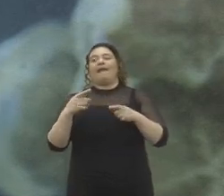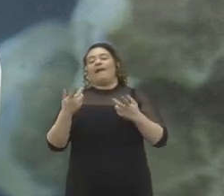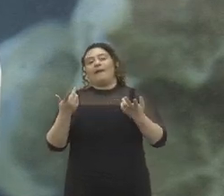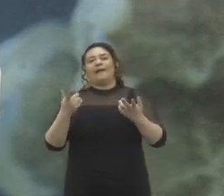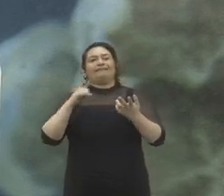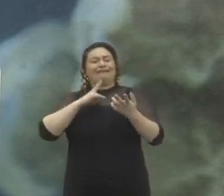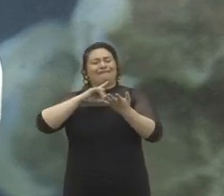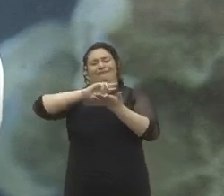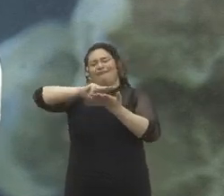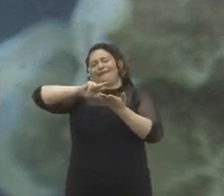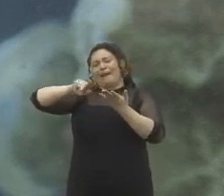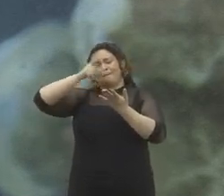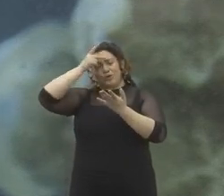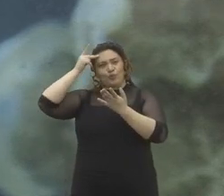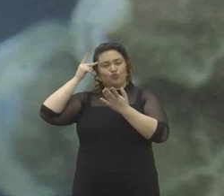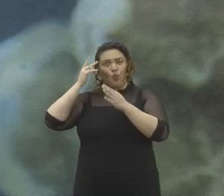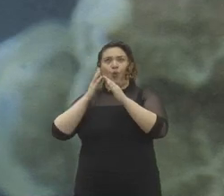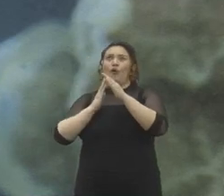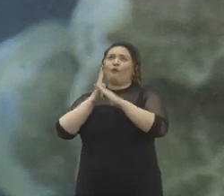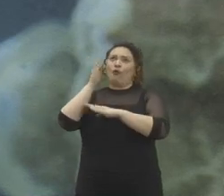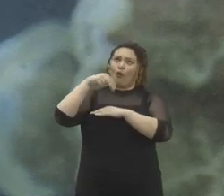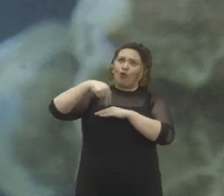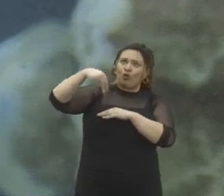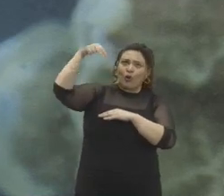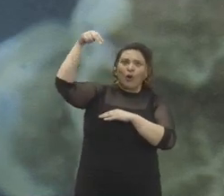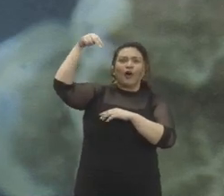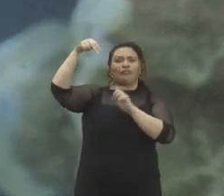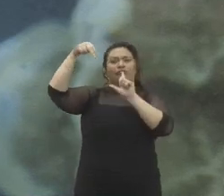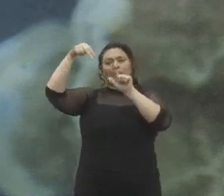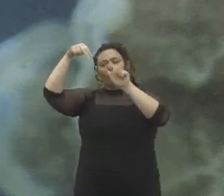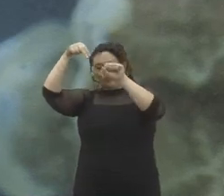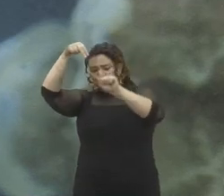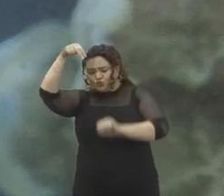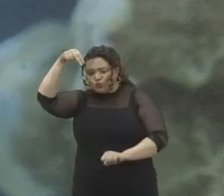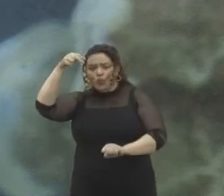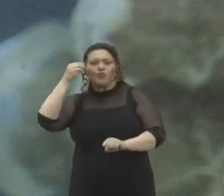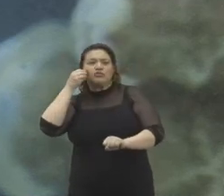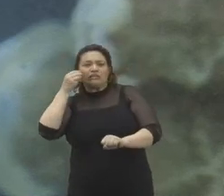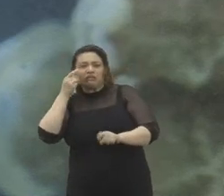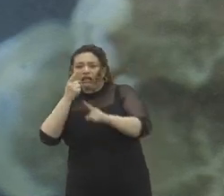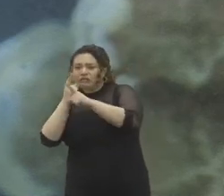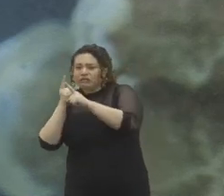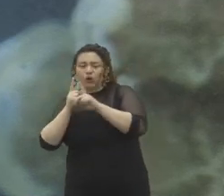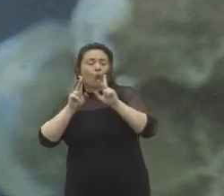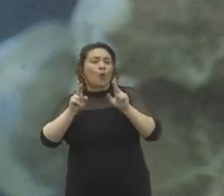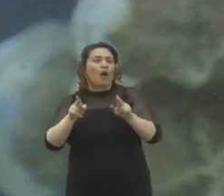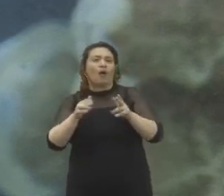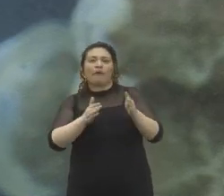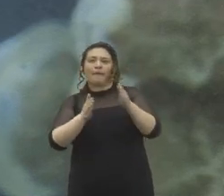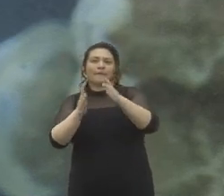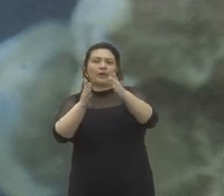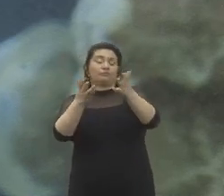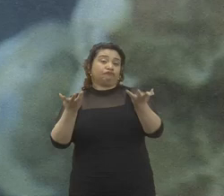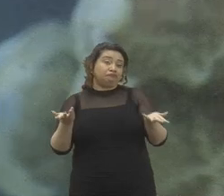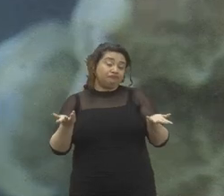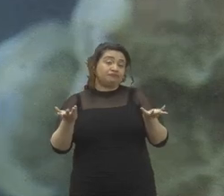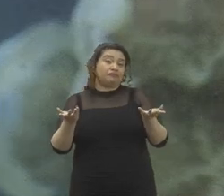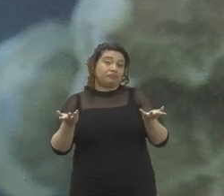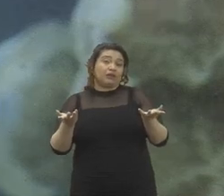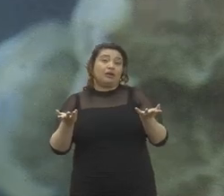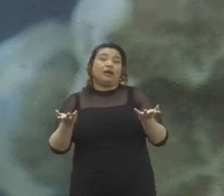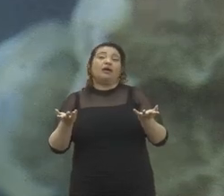e muita gente que foi pro norte depois foi pro sul para tentar repetir como o Shelton enfim eh